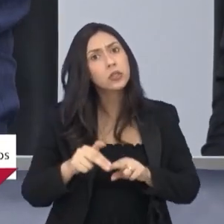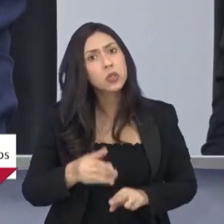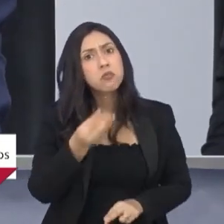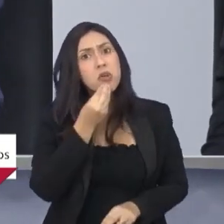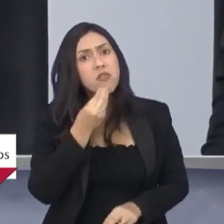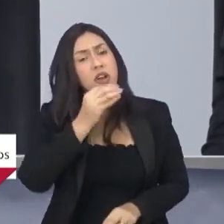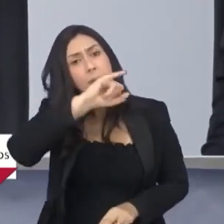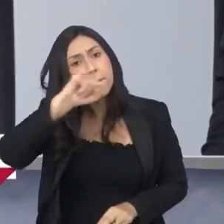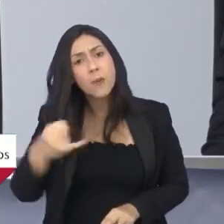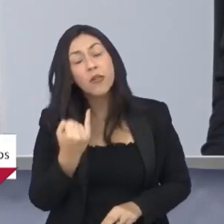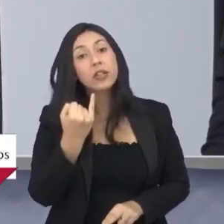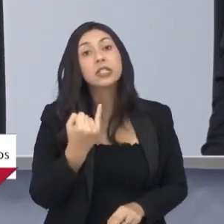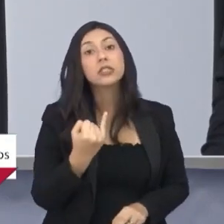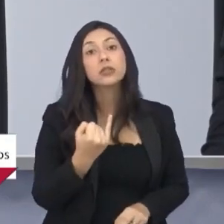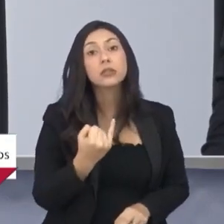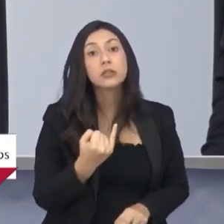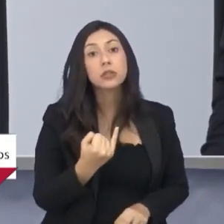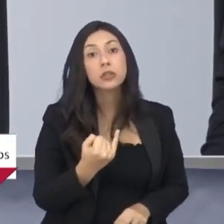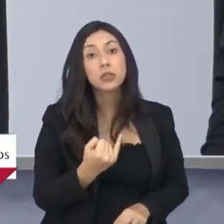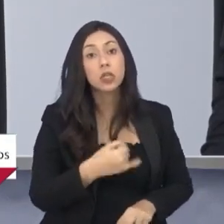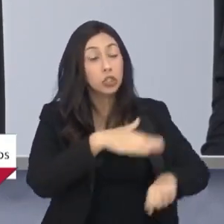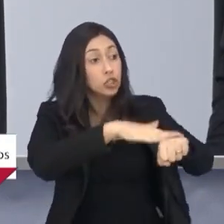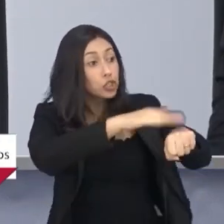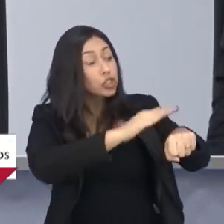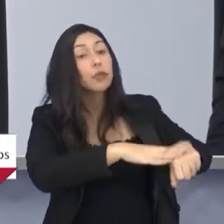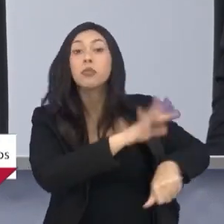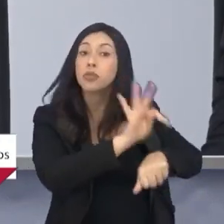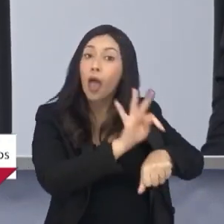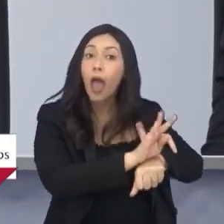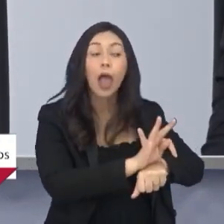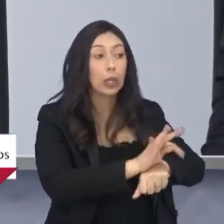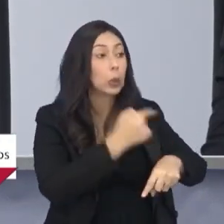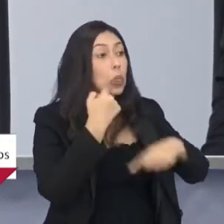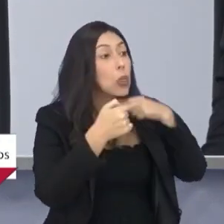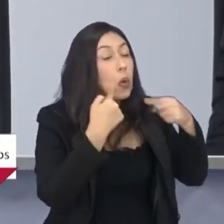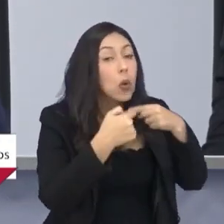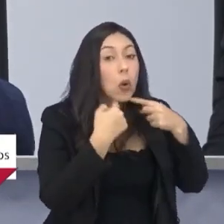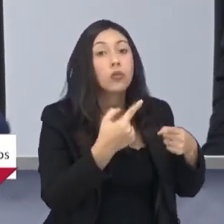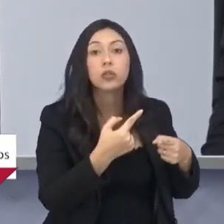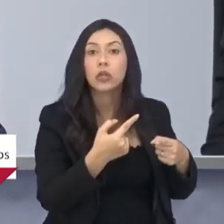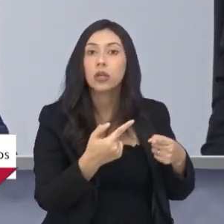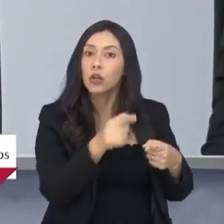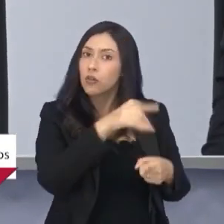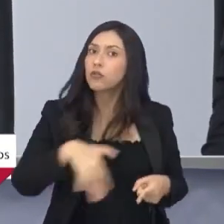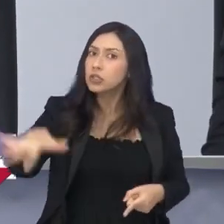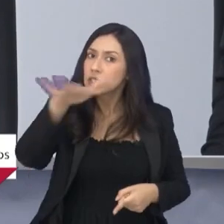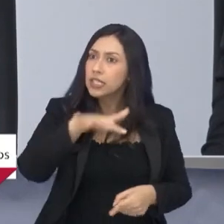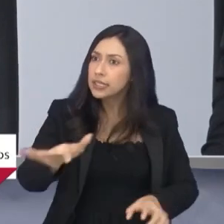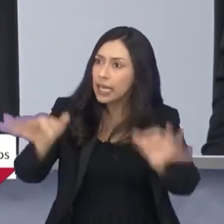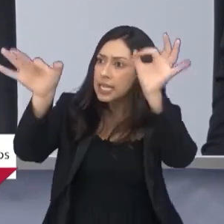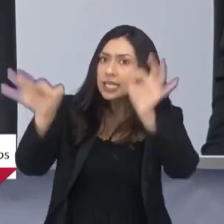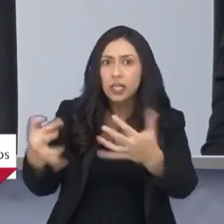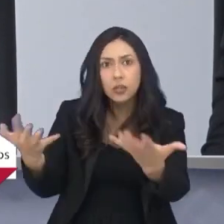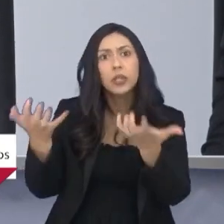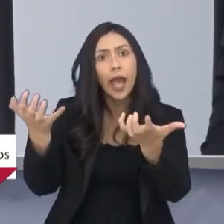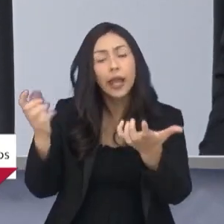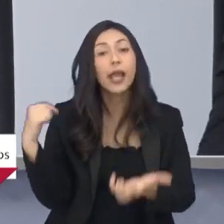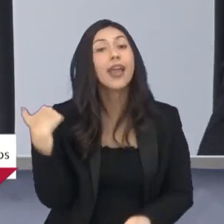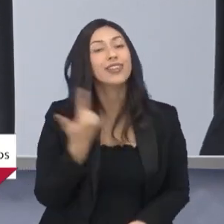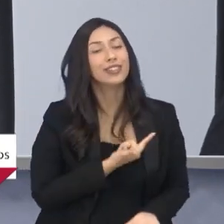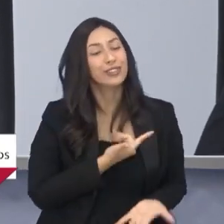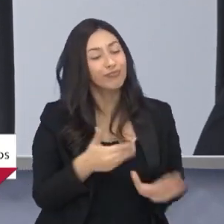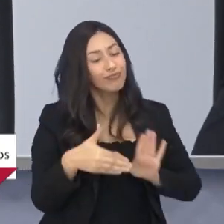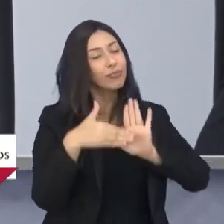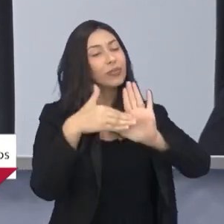utilizem nossos técnicos e procurem o tribunal quando tiver dúvidas vocês querem acertar E nós queremos que vocês acertem